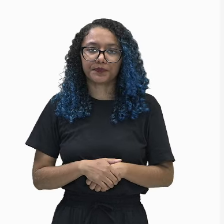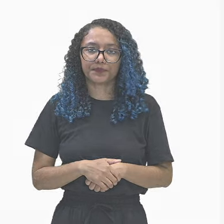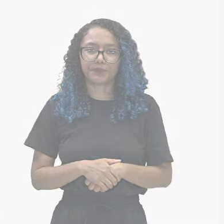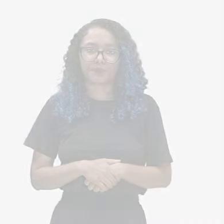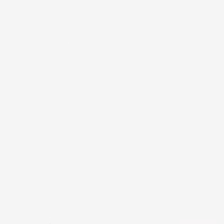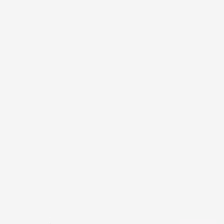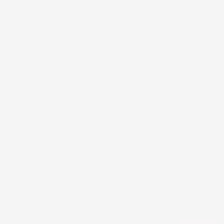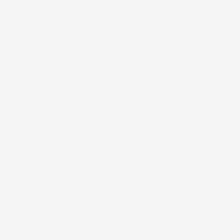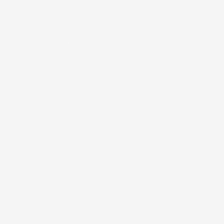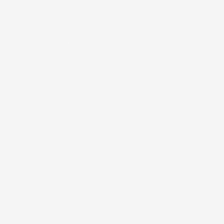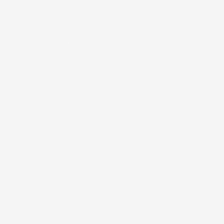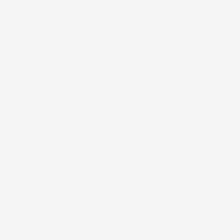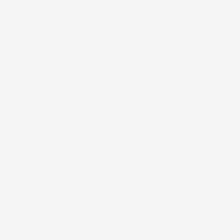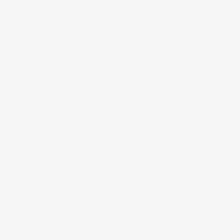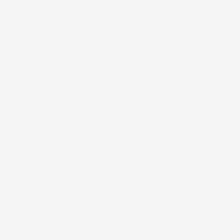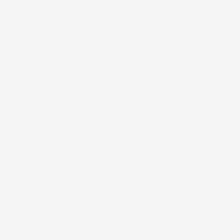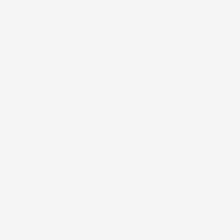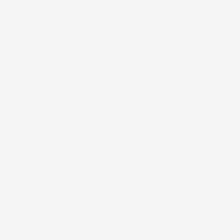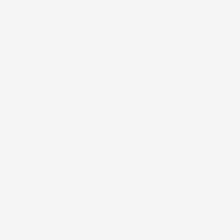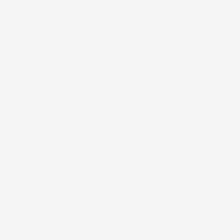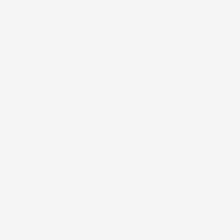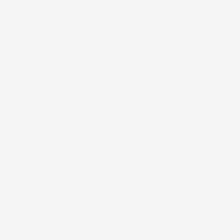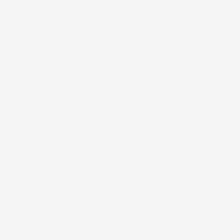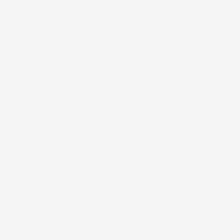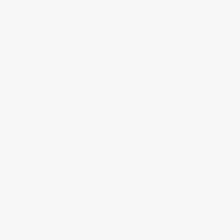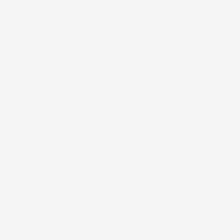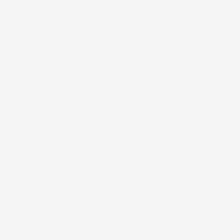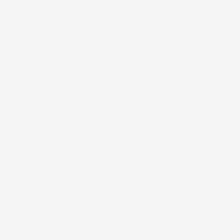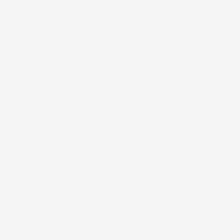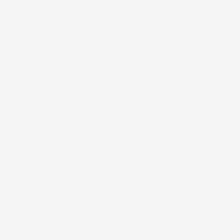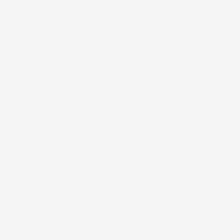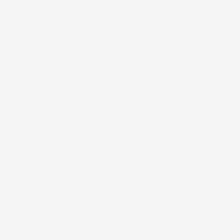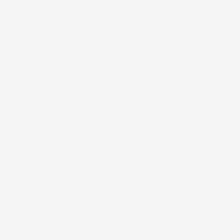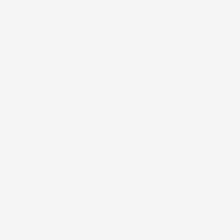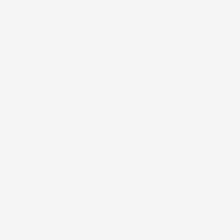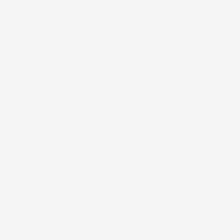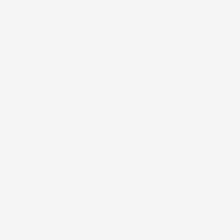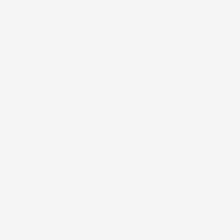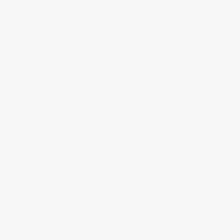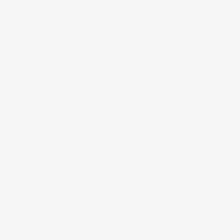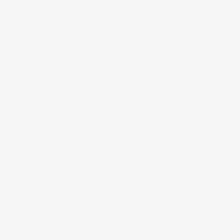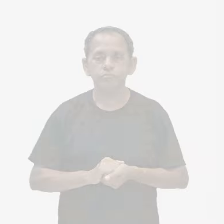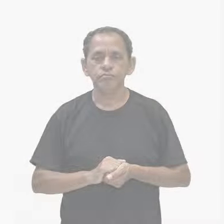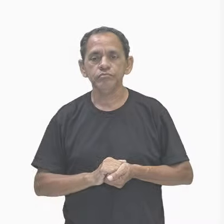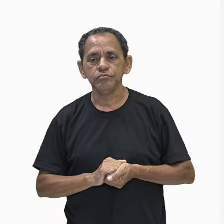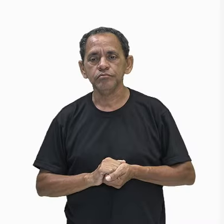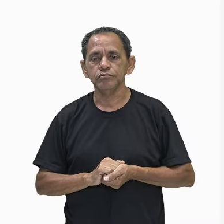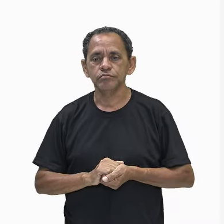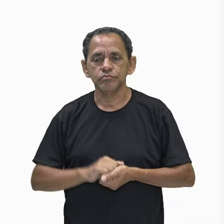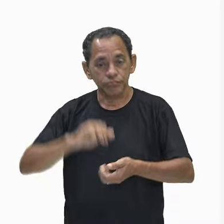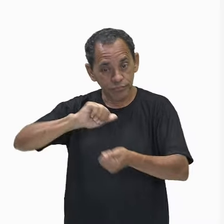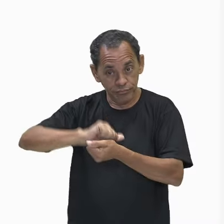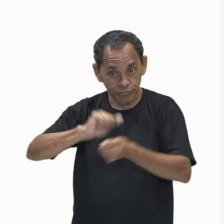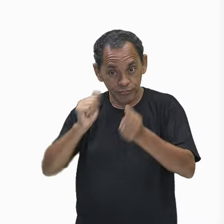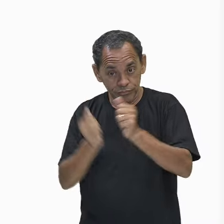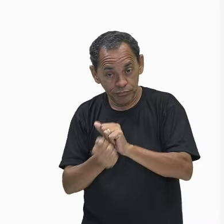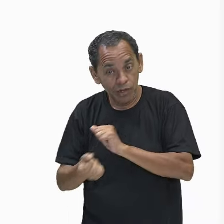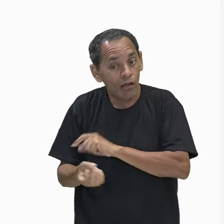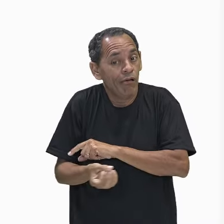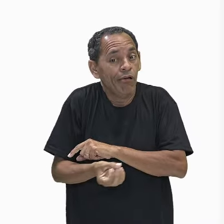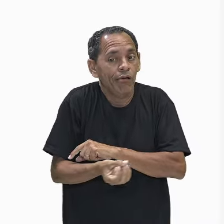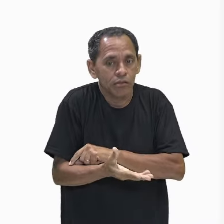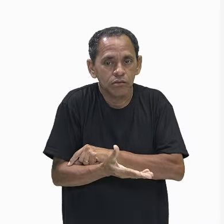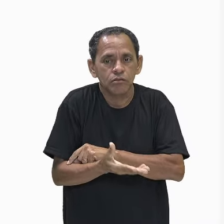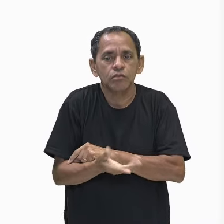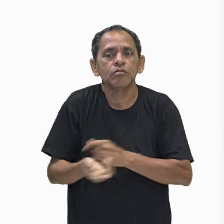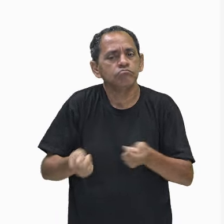e orientais foram incorporadas aos costumes tradicionais para adaptá-los às novas necessidades do